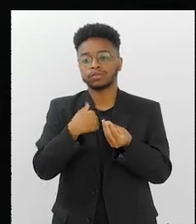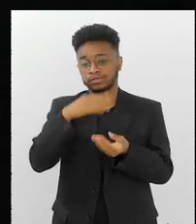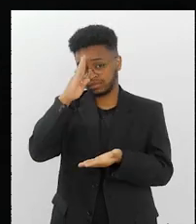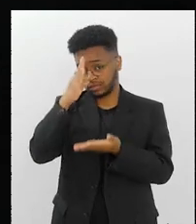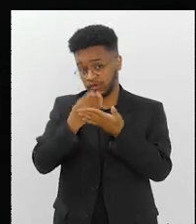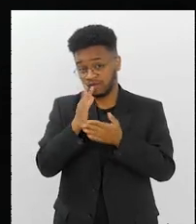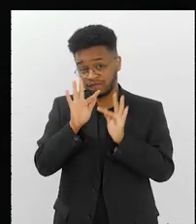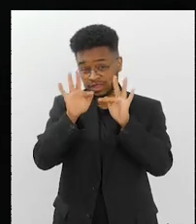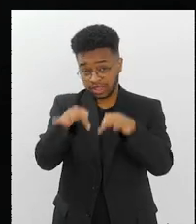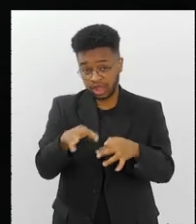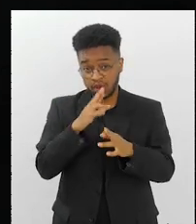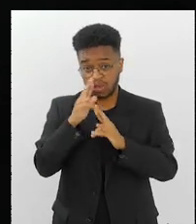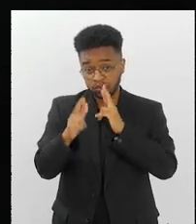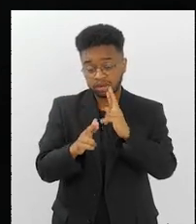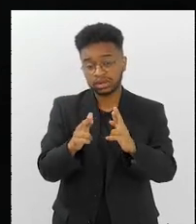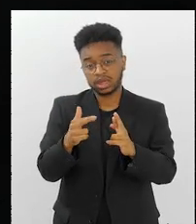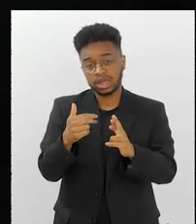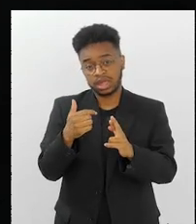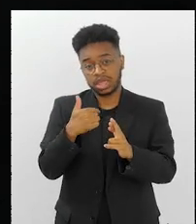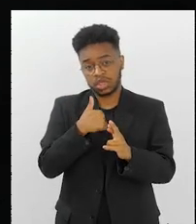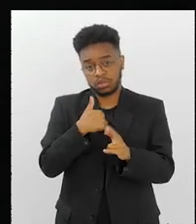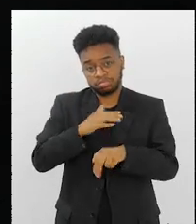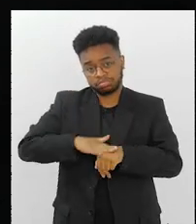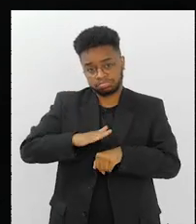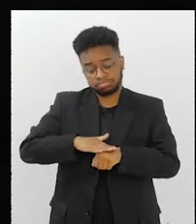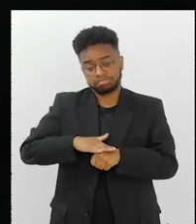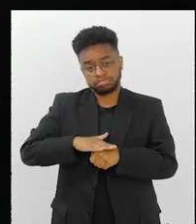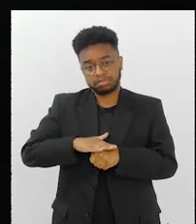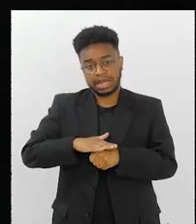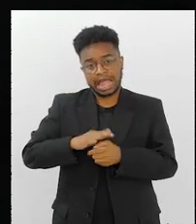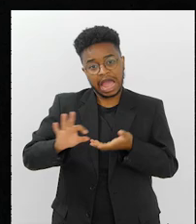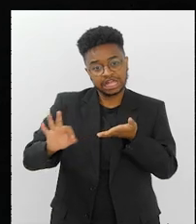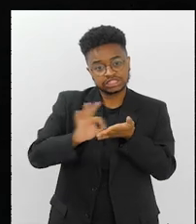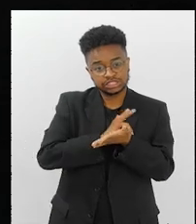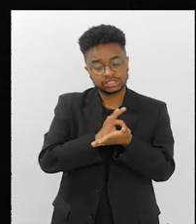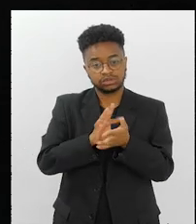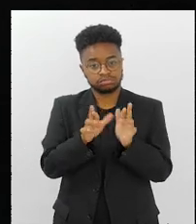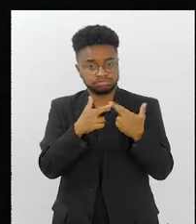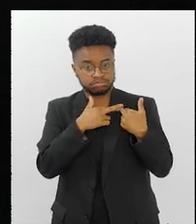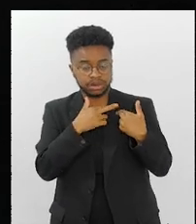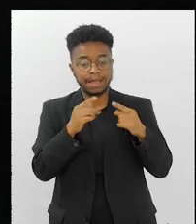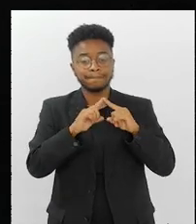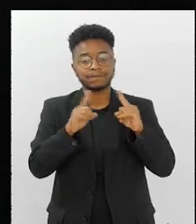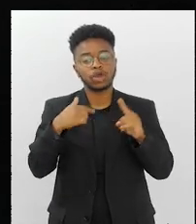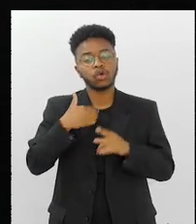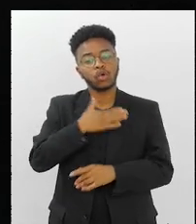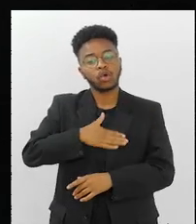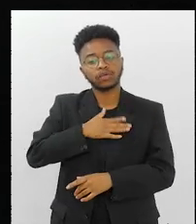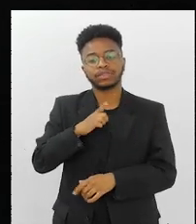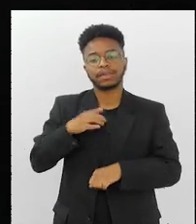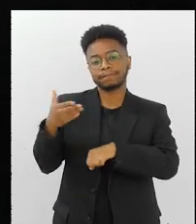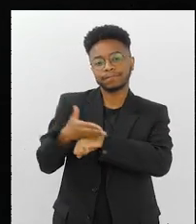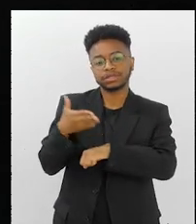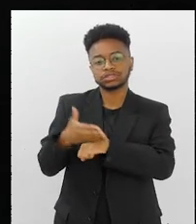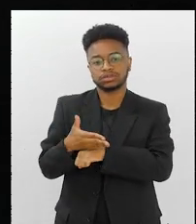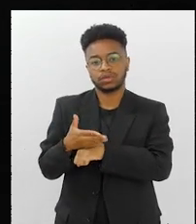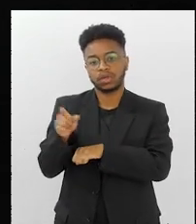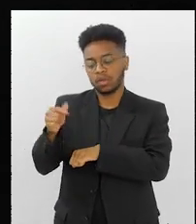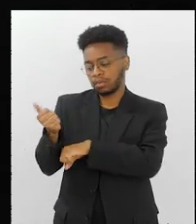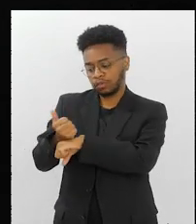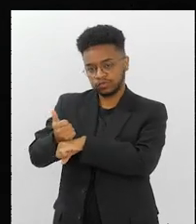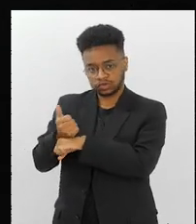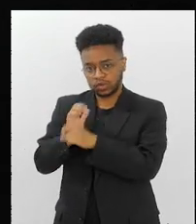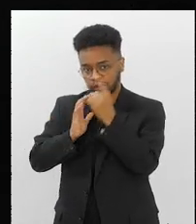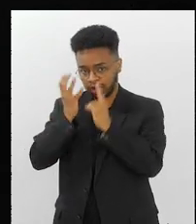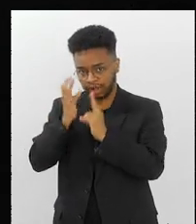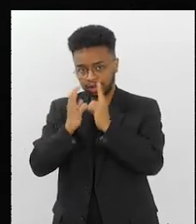final o resultado eh por mais que eu a assine eu acho eu gosto de sempre que e tem essa participação do carnavalesco que eu acho que é uma troca